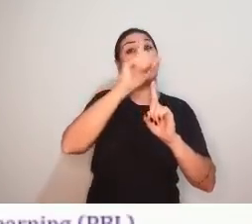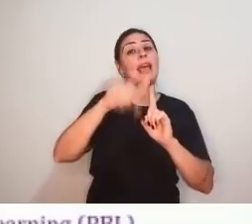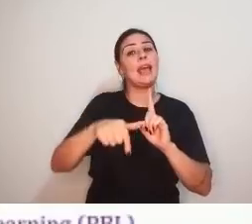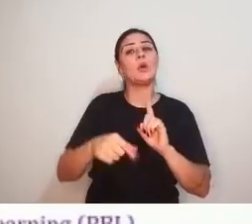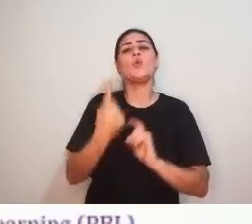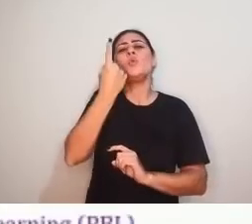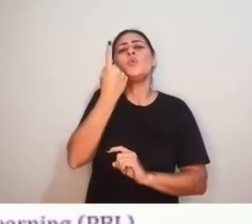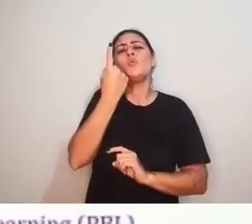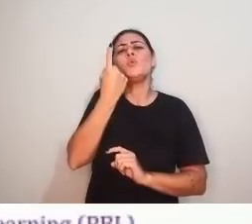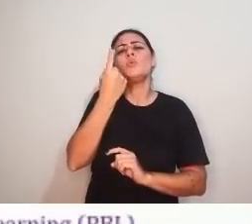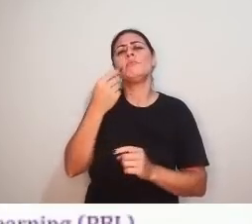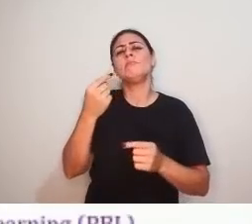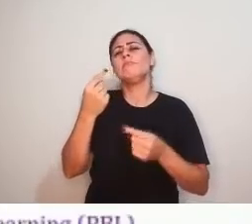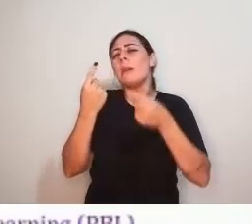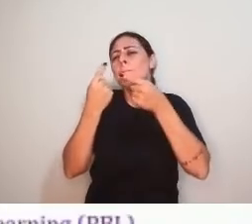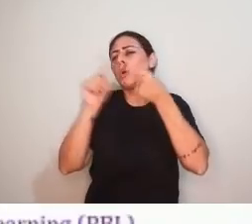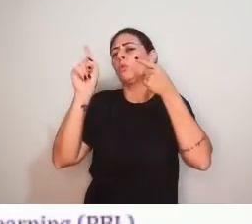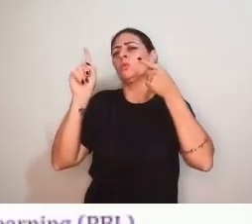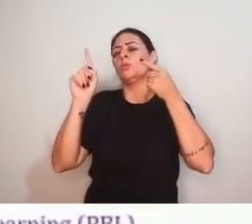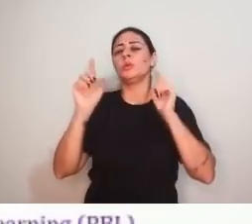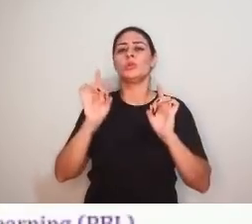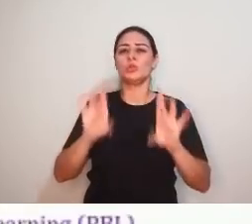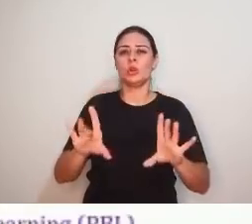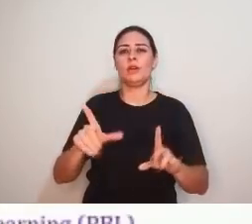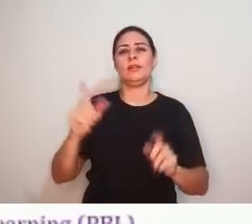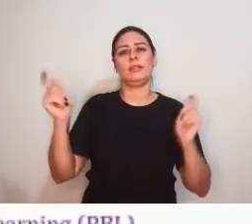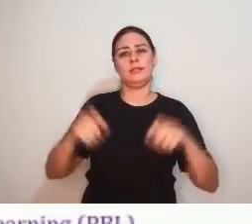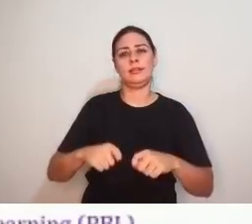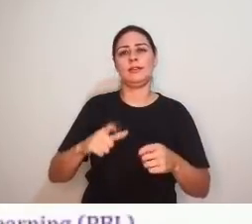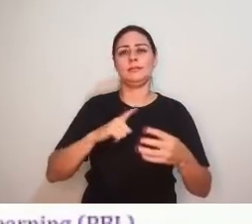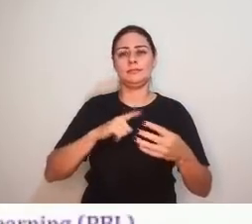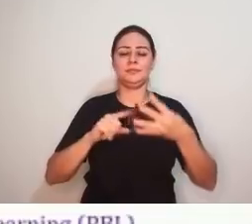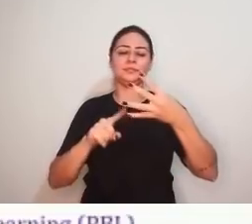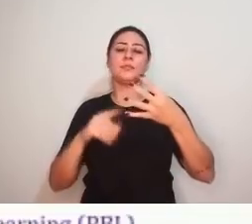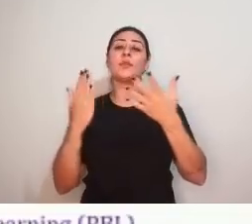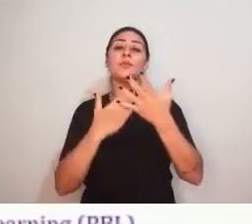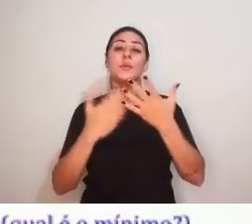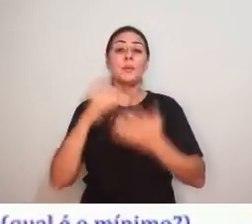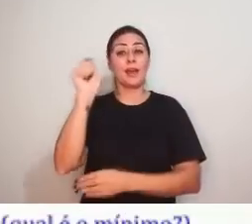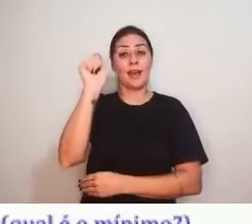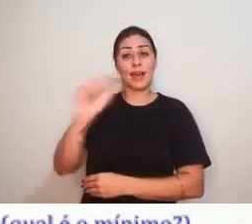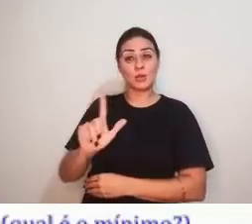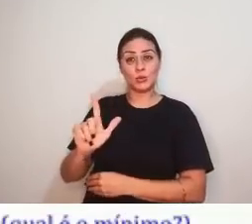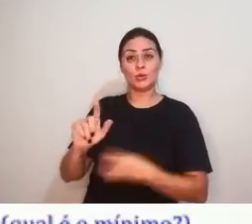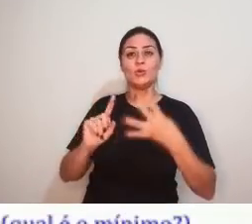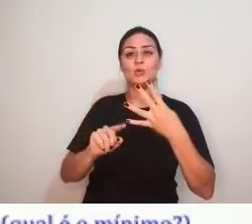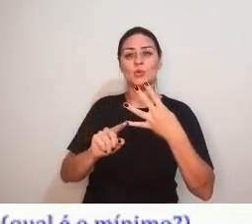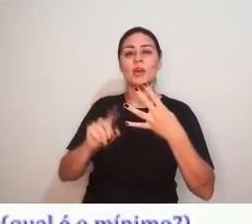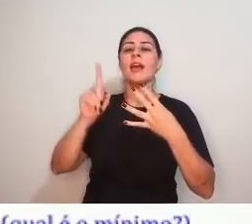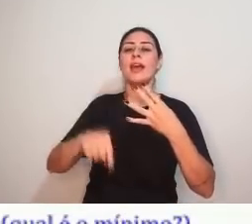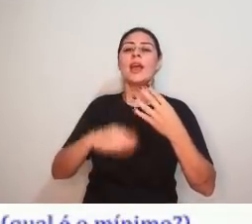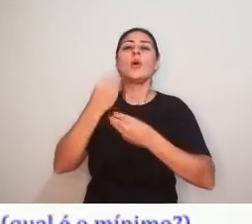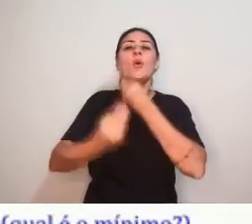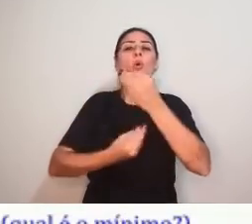digital da informação e da comunicação é um dos recursos tecnológicos que a gente tem à nossa disposição. E o quarto volume, o volume azul,